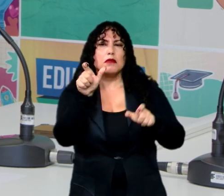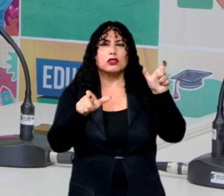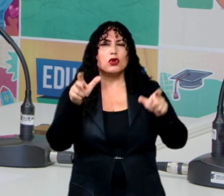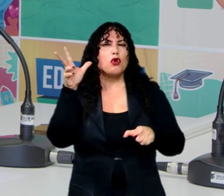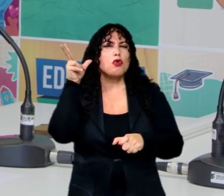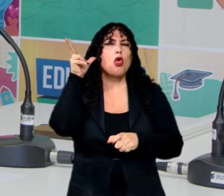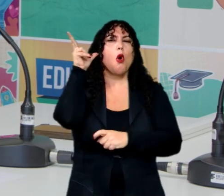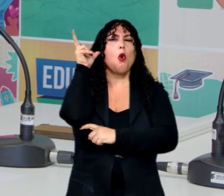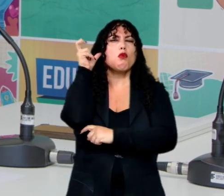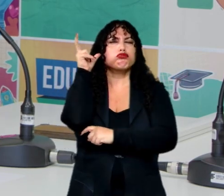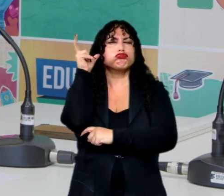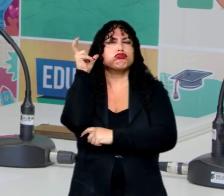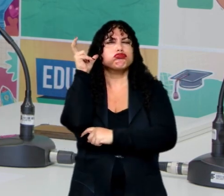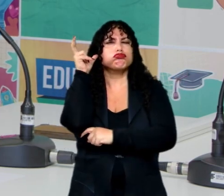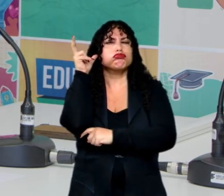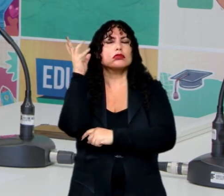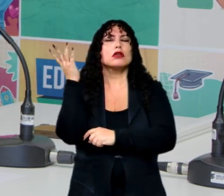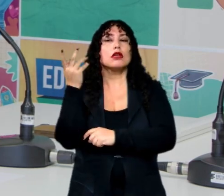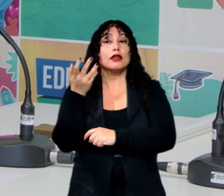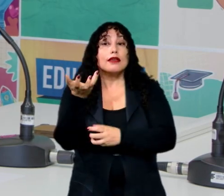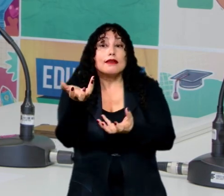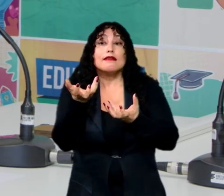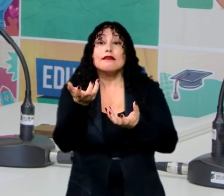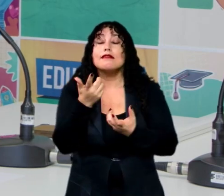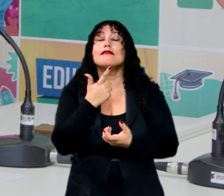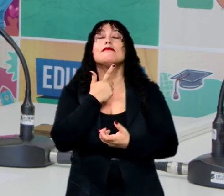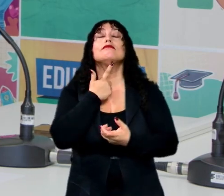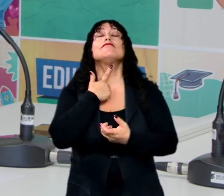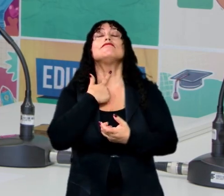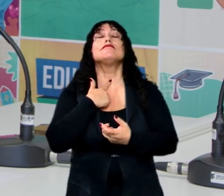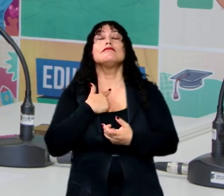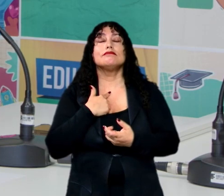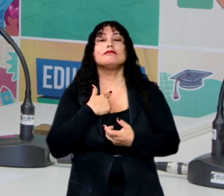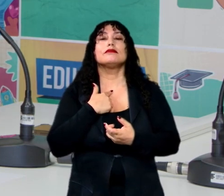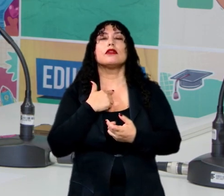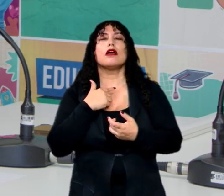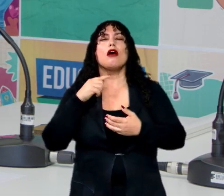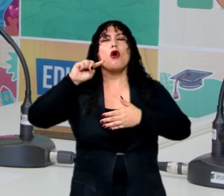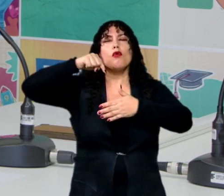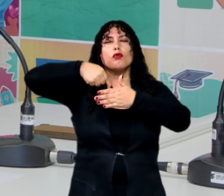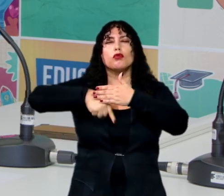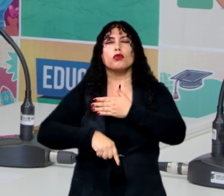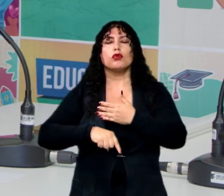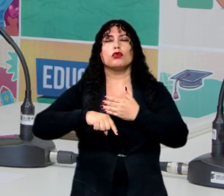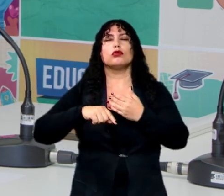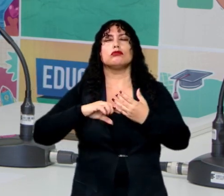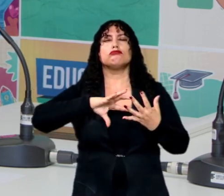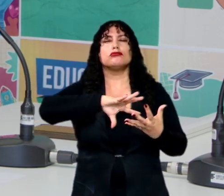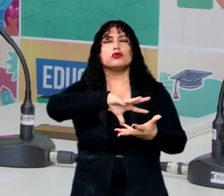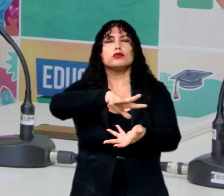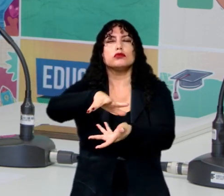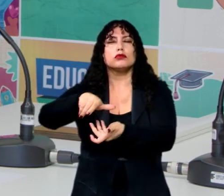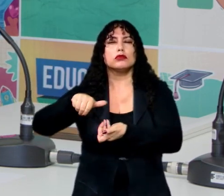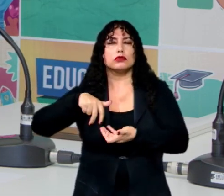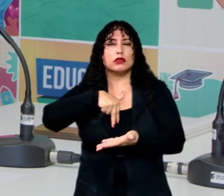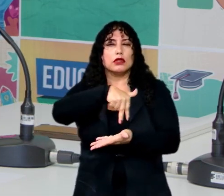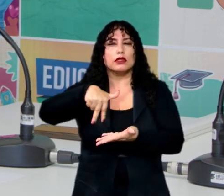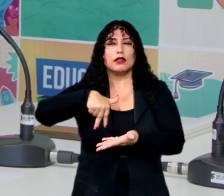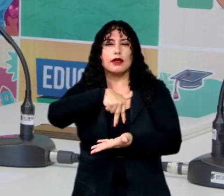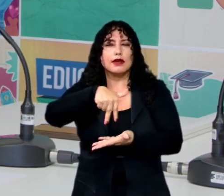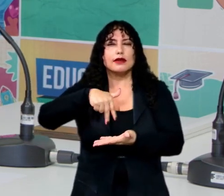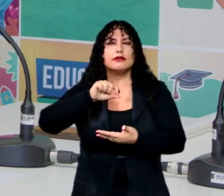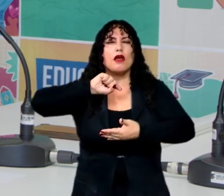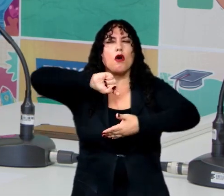ter uma... E que talvez queira, né? Mergulhar nesse universo da dança e se